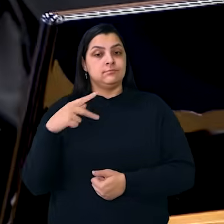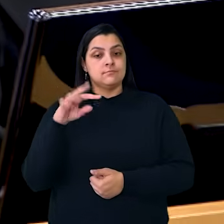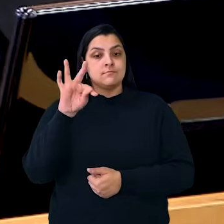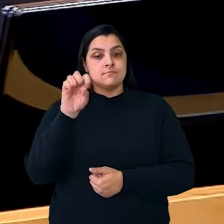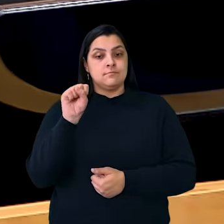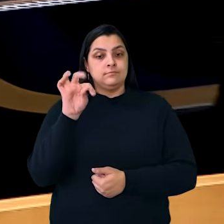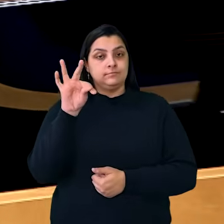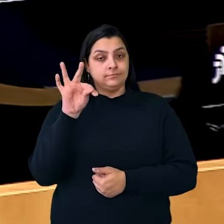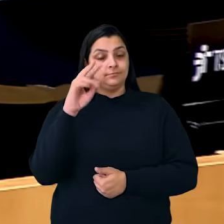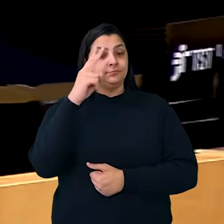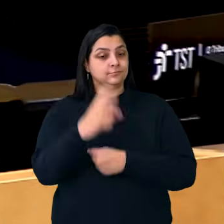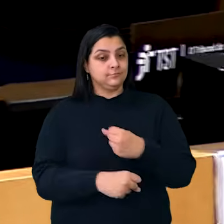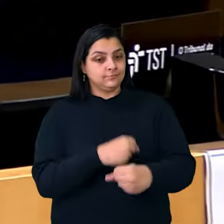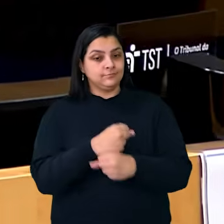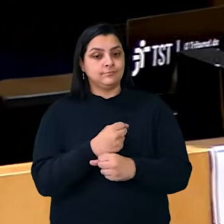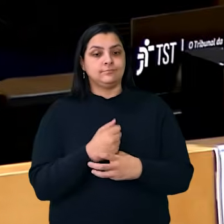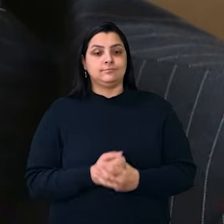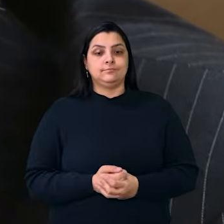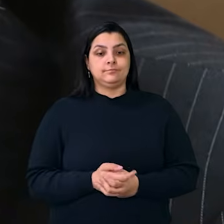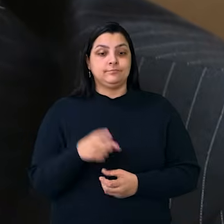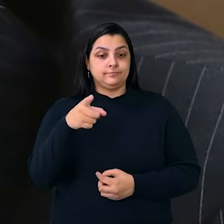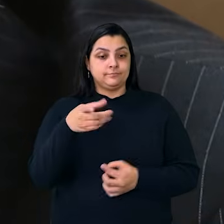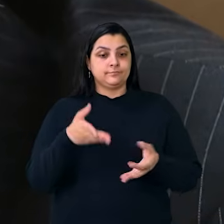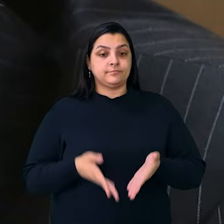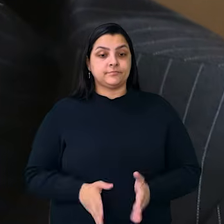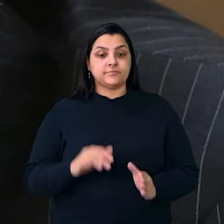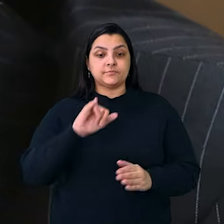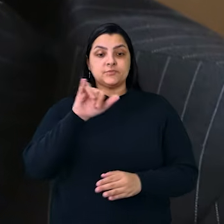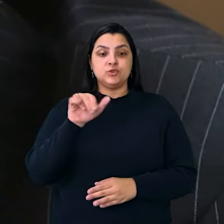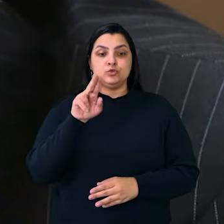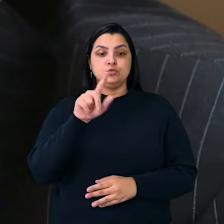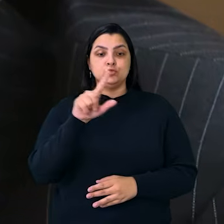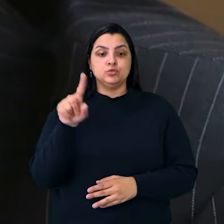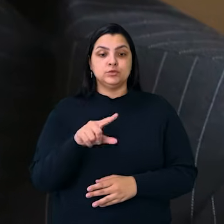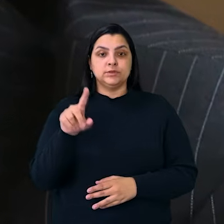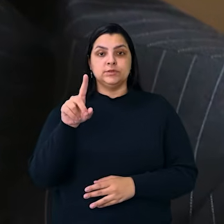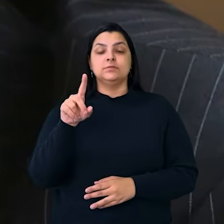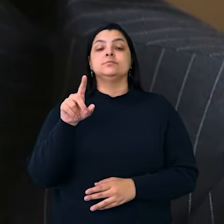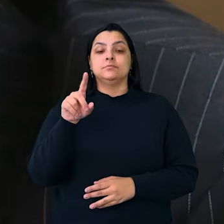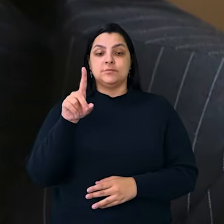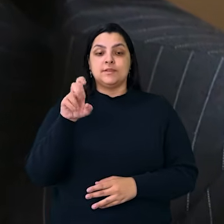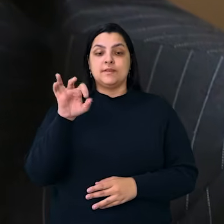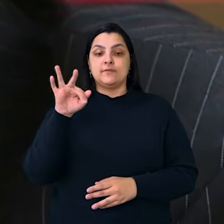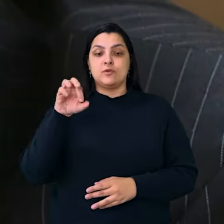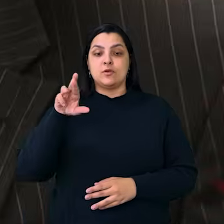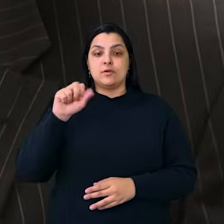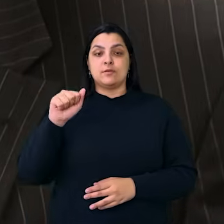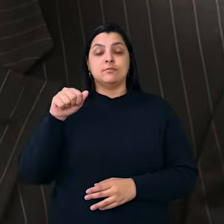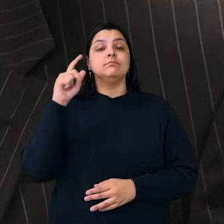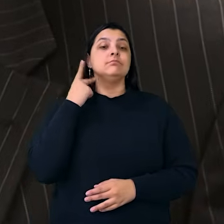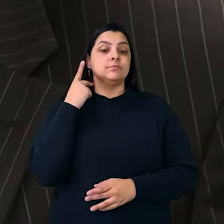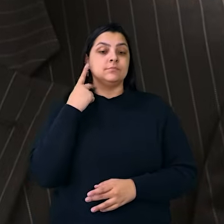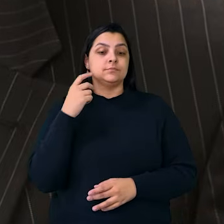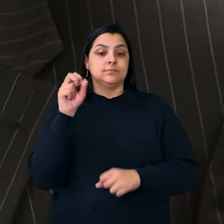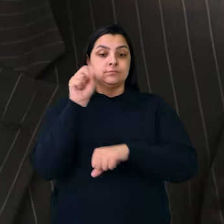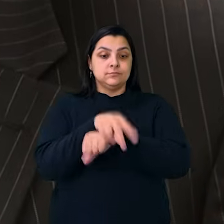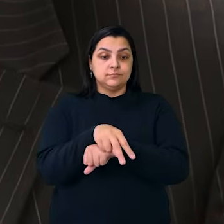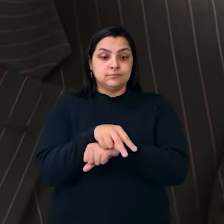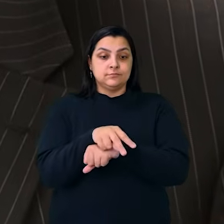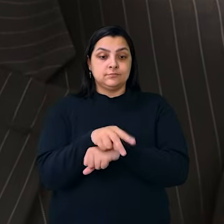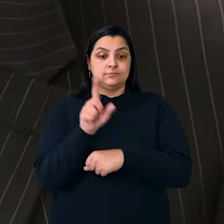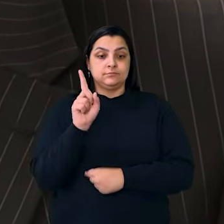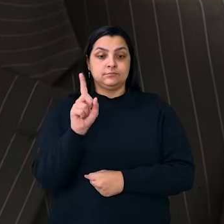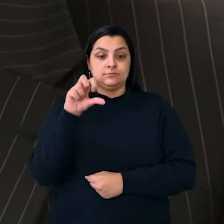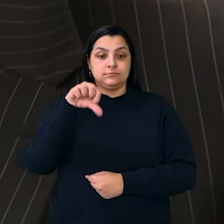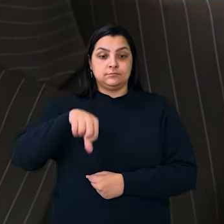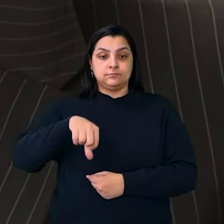do TST pelos próximos 2 anos. Ele nasceu em Juiz de Fora, Minas Gerais, e iniciou a carreira na magistratura